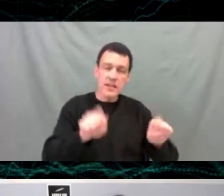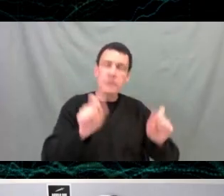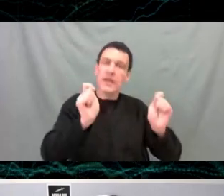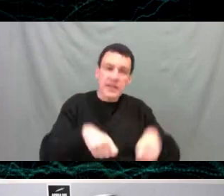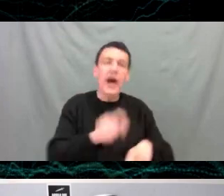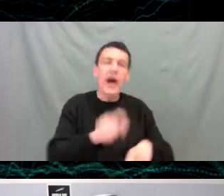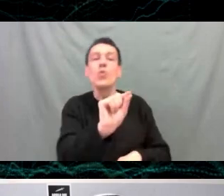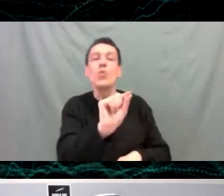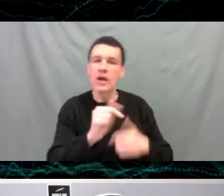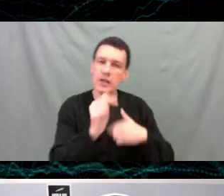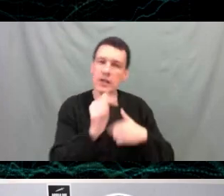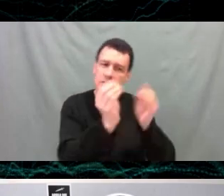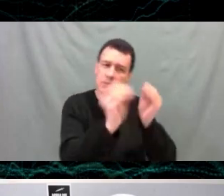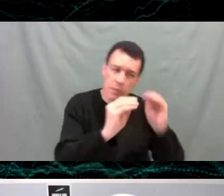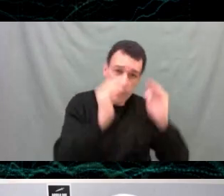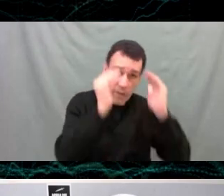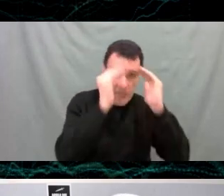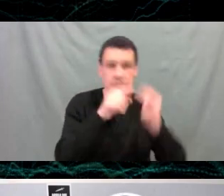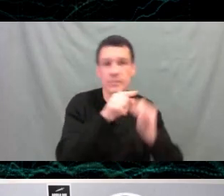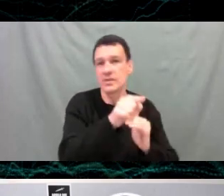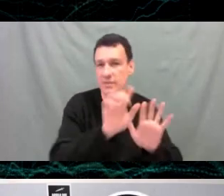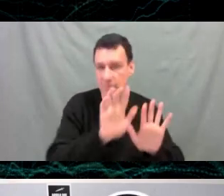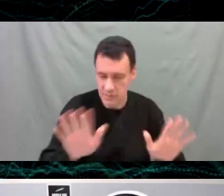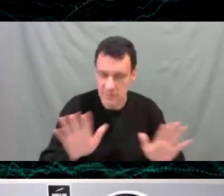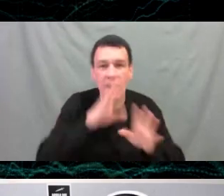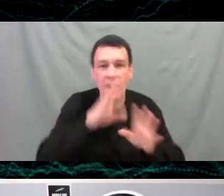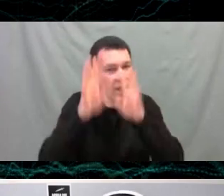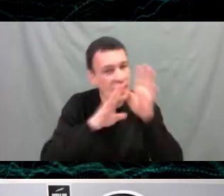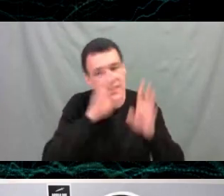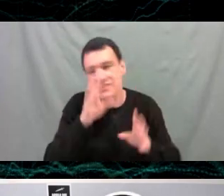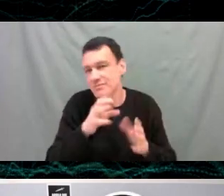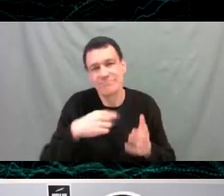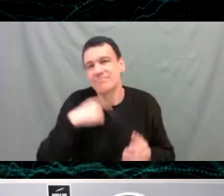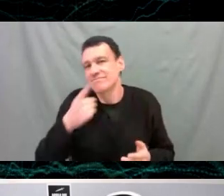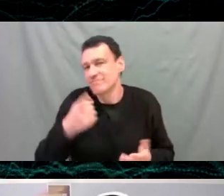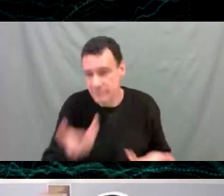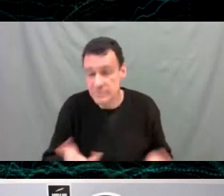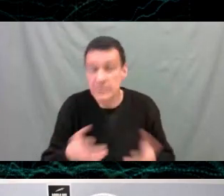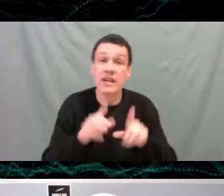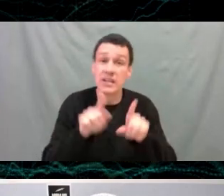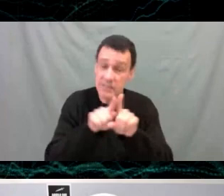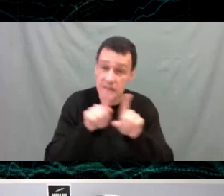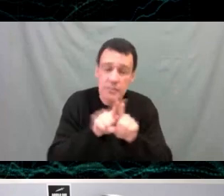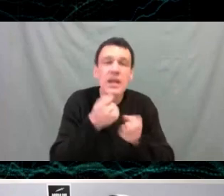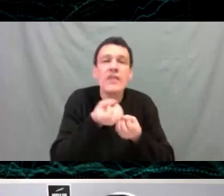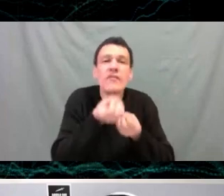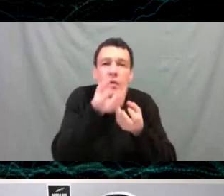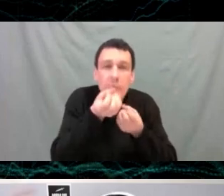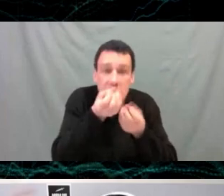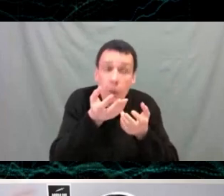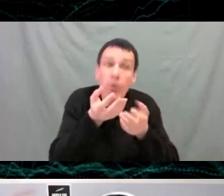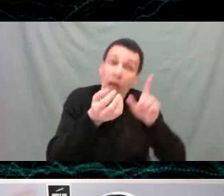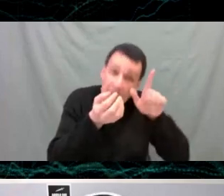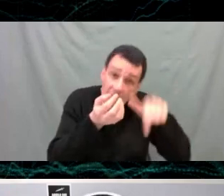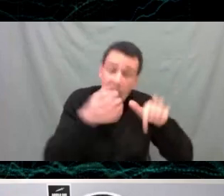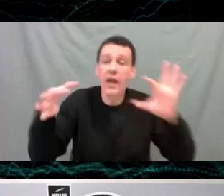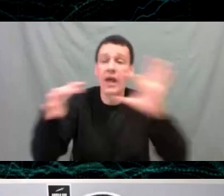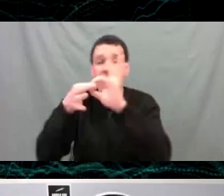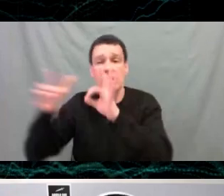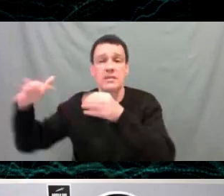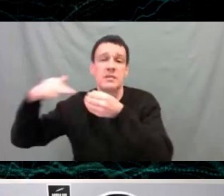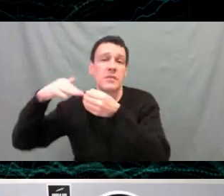também você precisa respeitar o fato de que essas informações, tudo isso vai ser trabalhado junto com o banco de dados. Então, muitas vezes você vai obter um